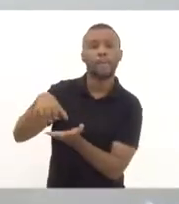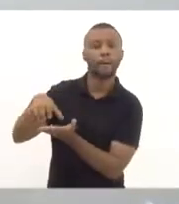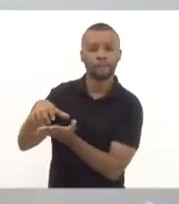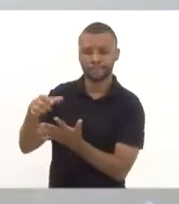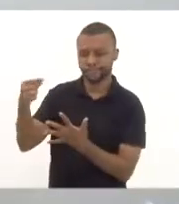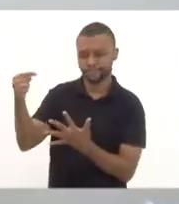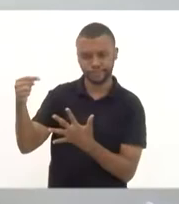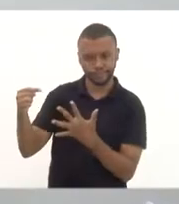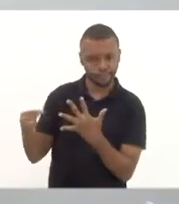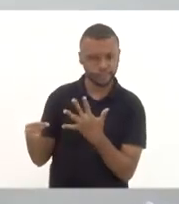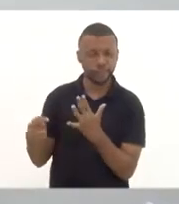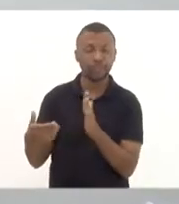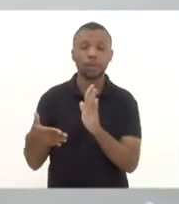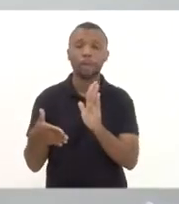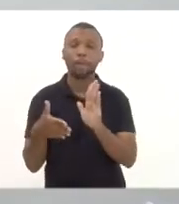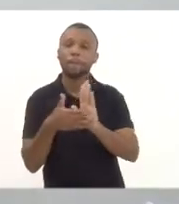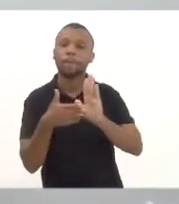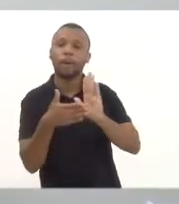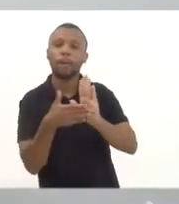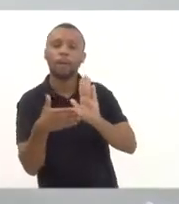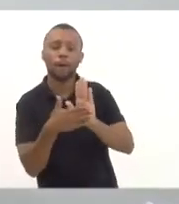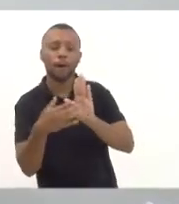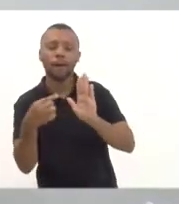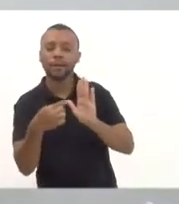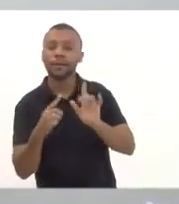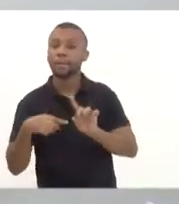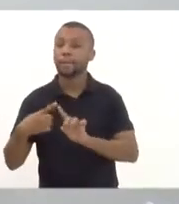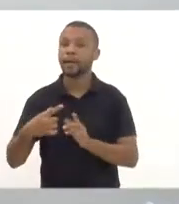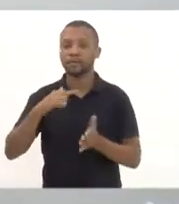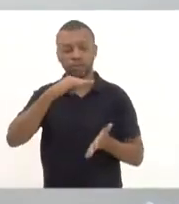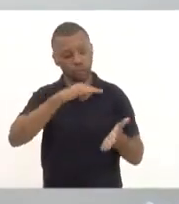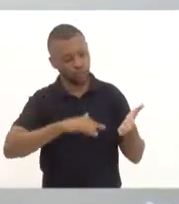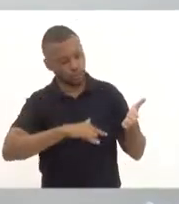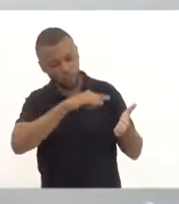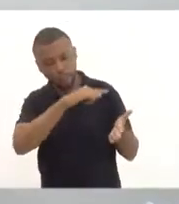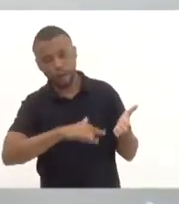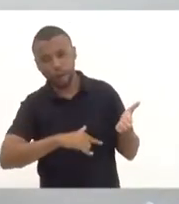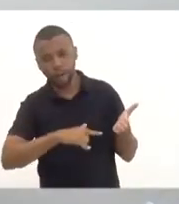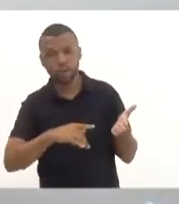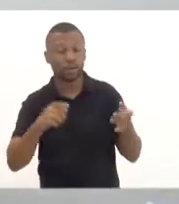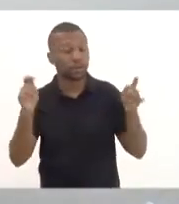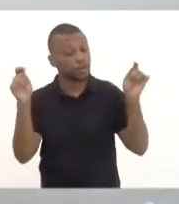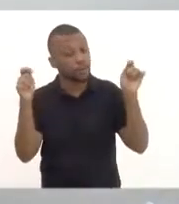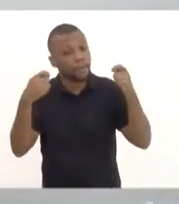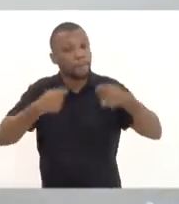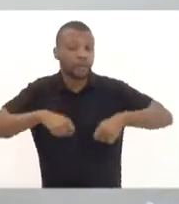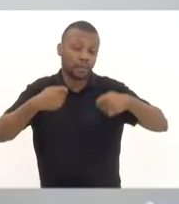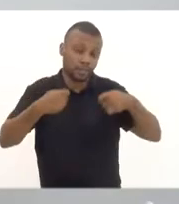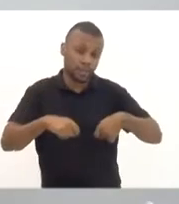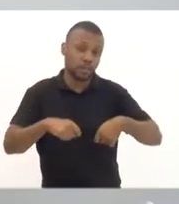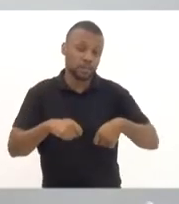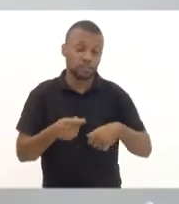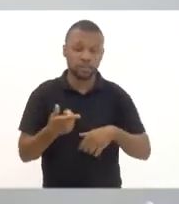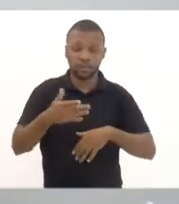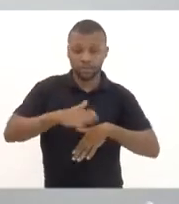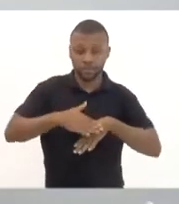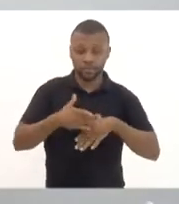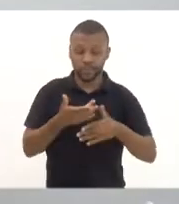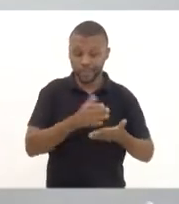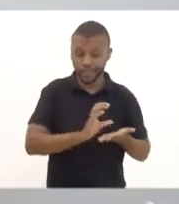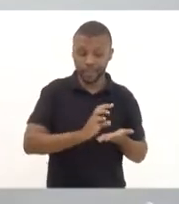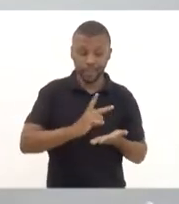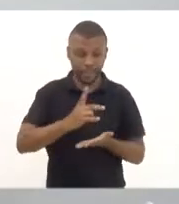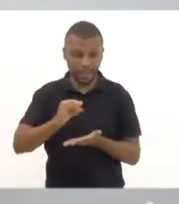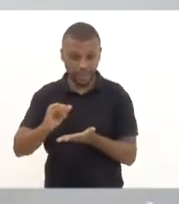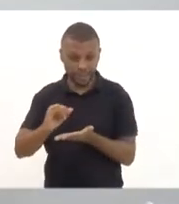propostas de documentos que deverão ser enviados por esta comissão